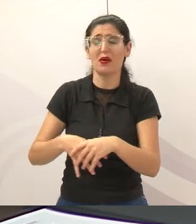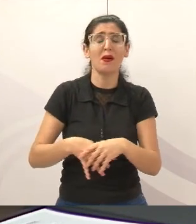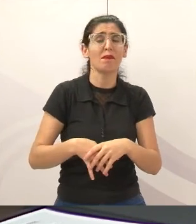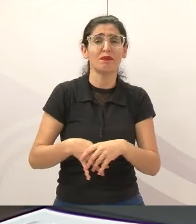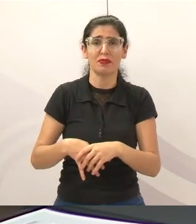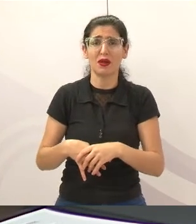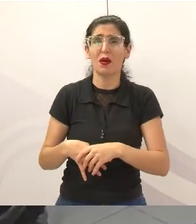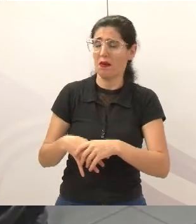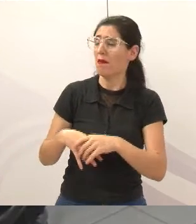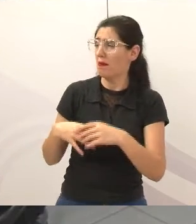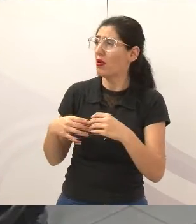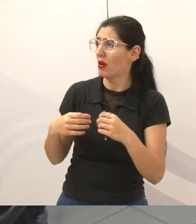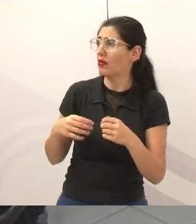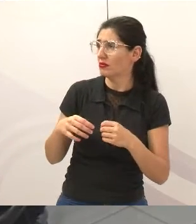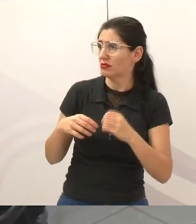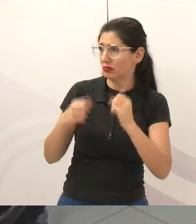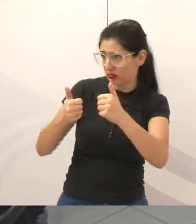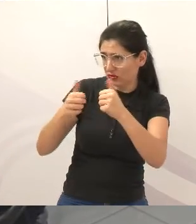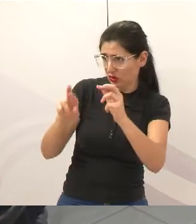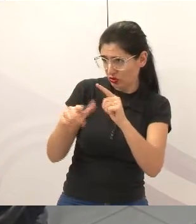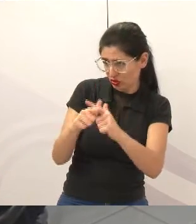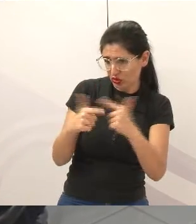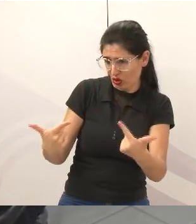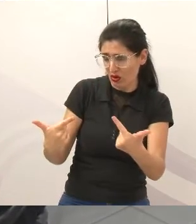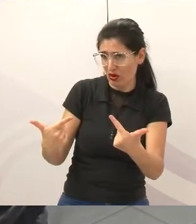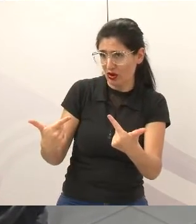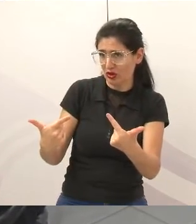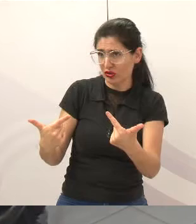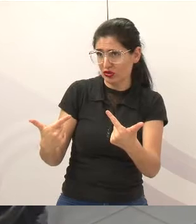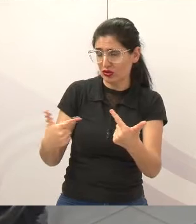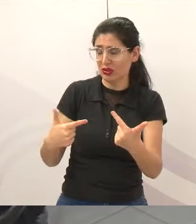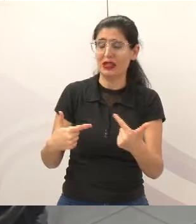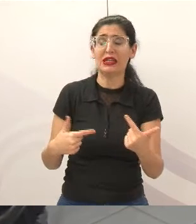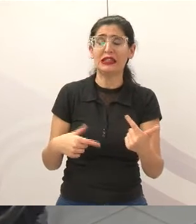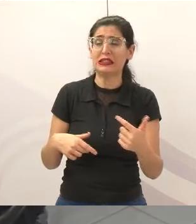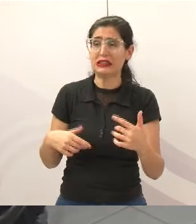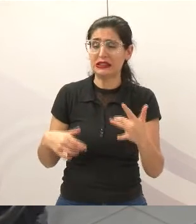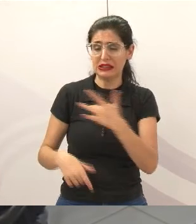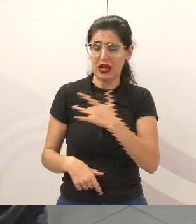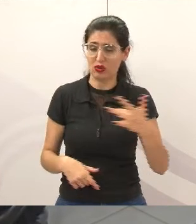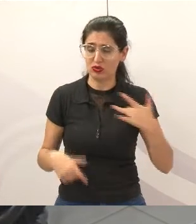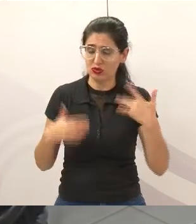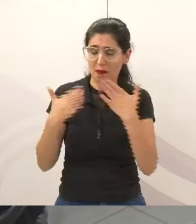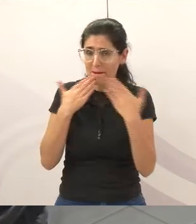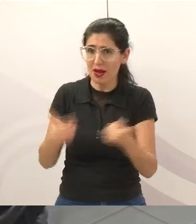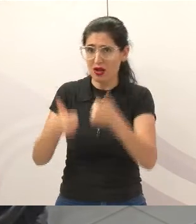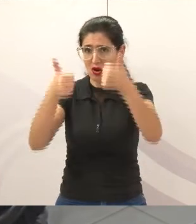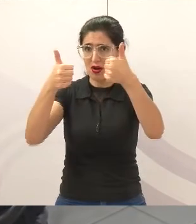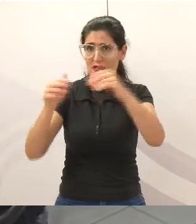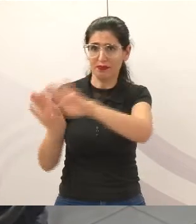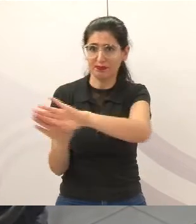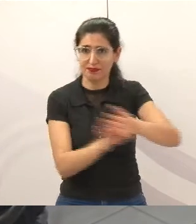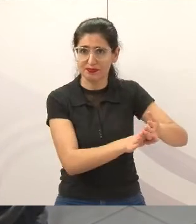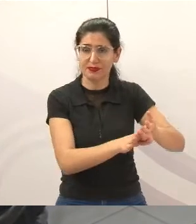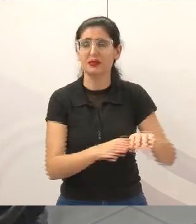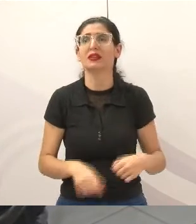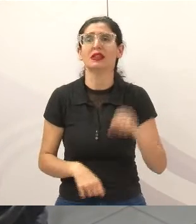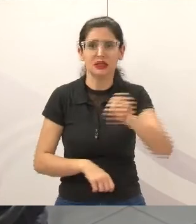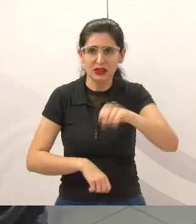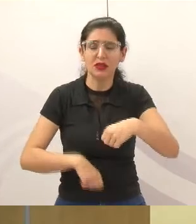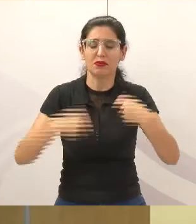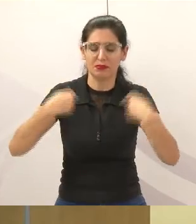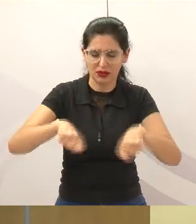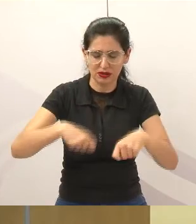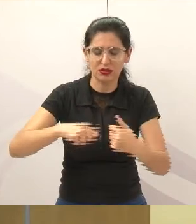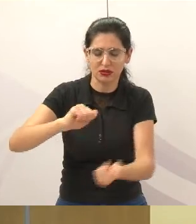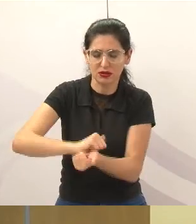então eu penso assim, o projeto ele é bom, eu acho que pode ser aproveitado, acho que inclusive com alguns adendos,